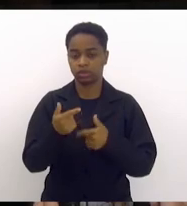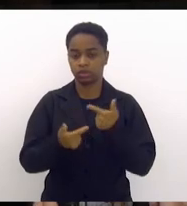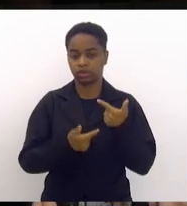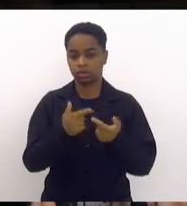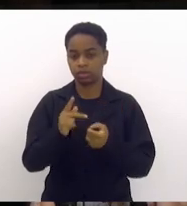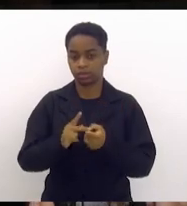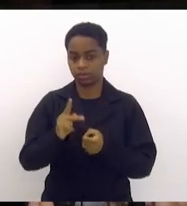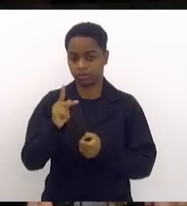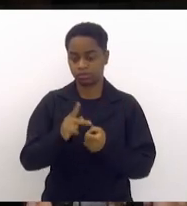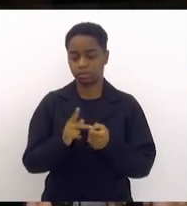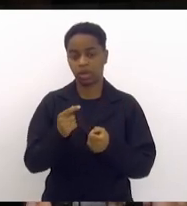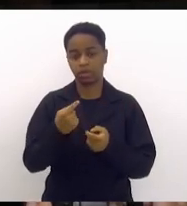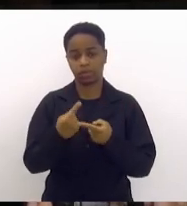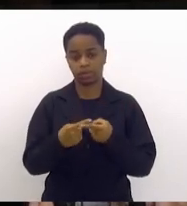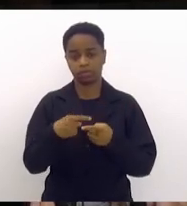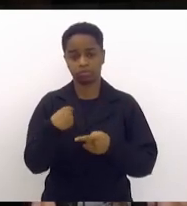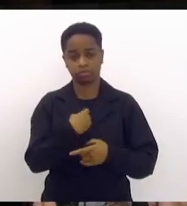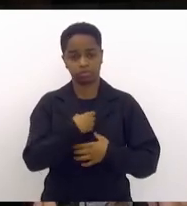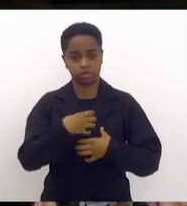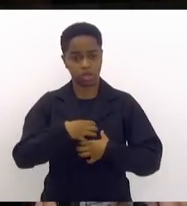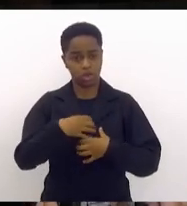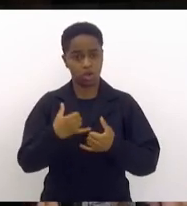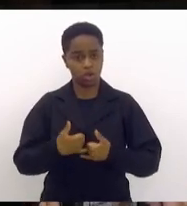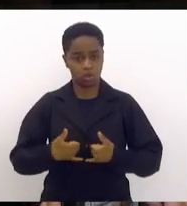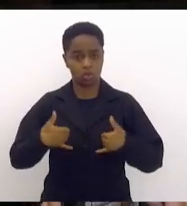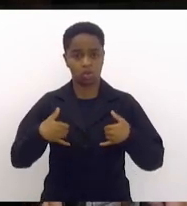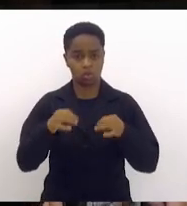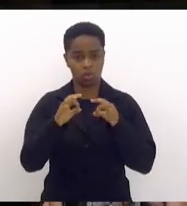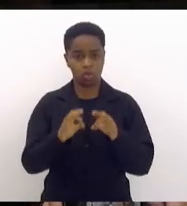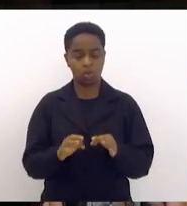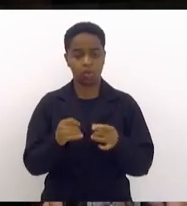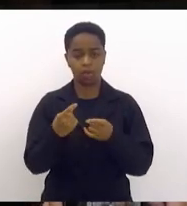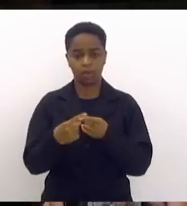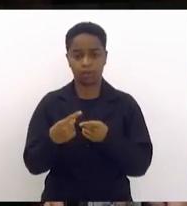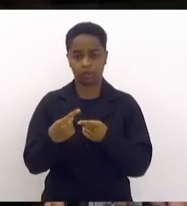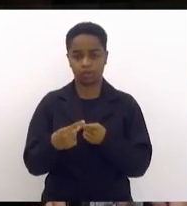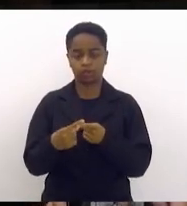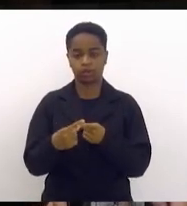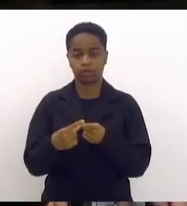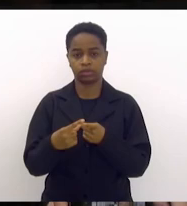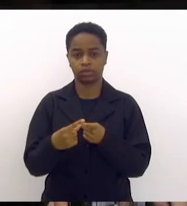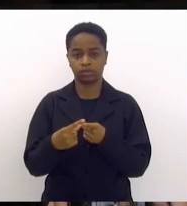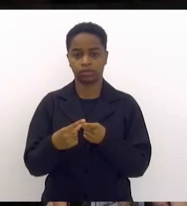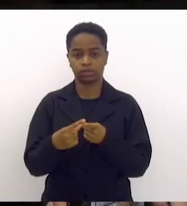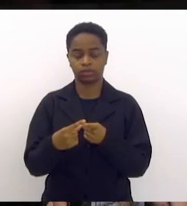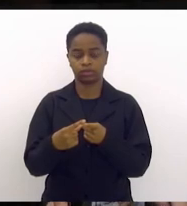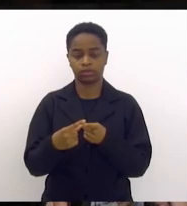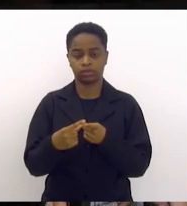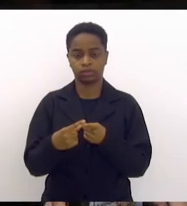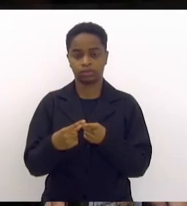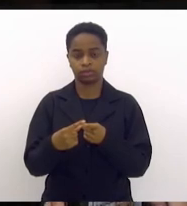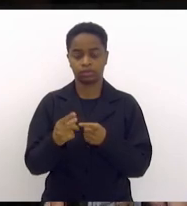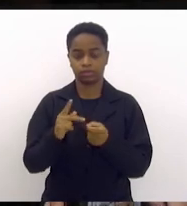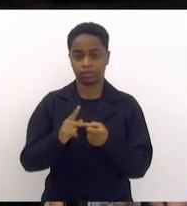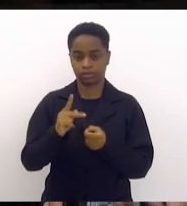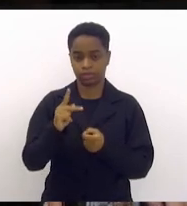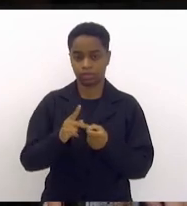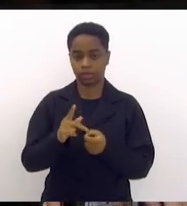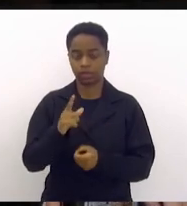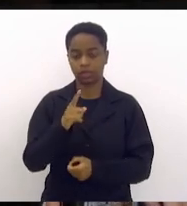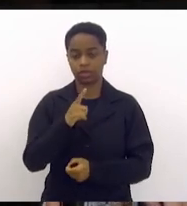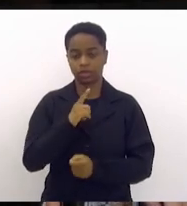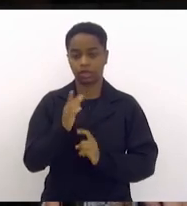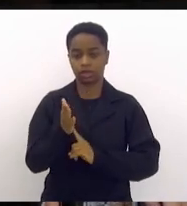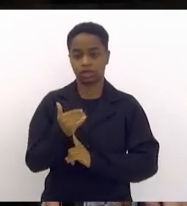dúvidas um orgulho de todo brasileiro não é porque ela ela detém não é a a